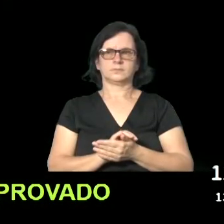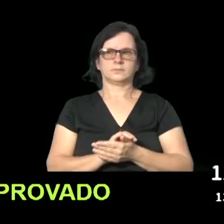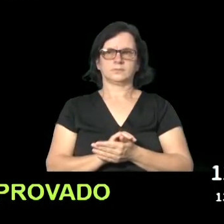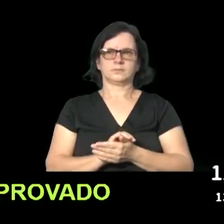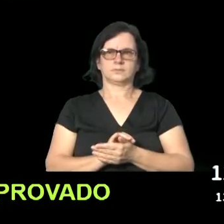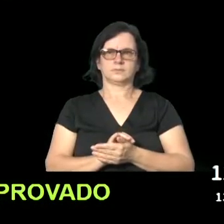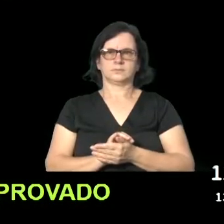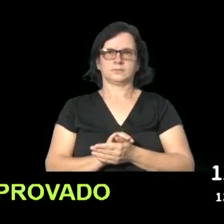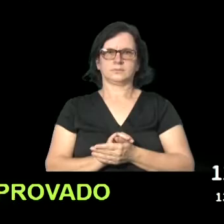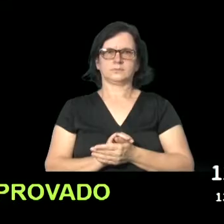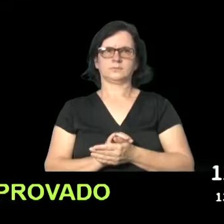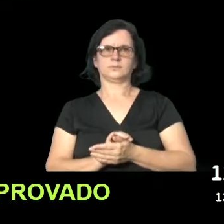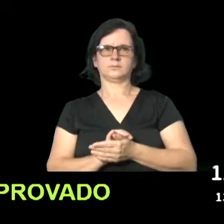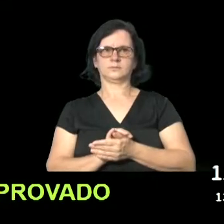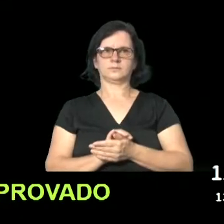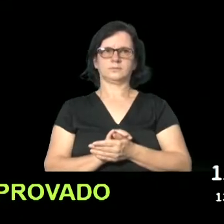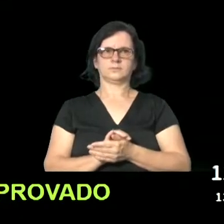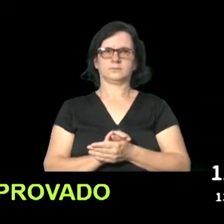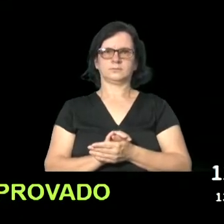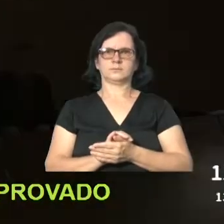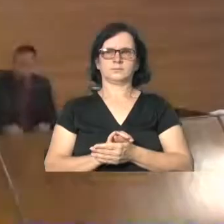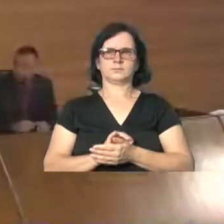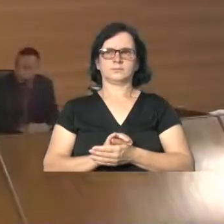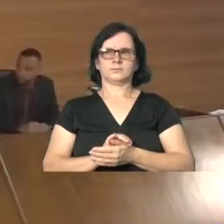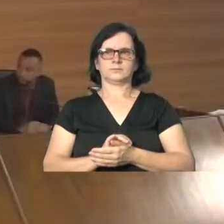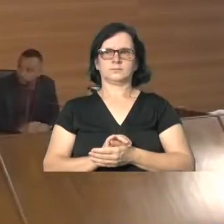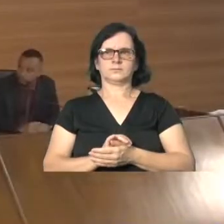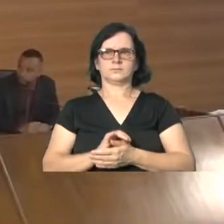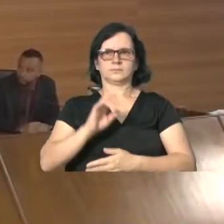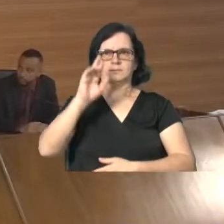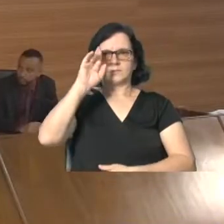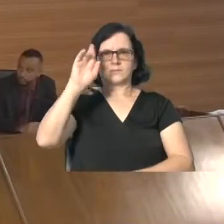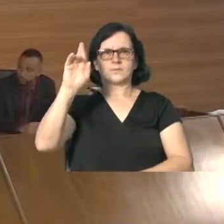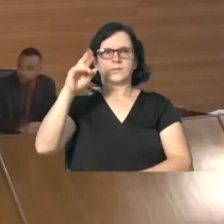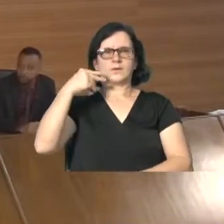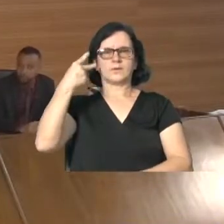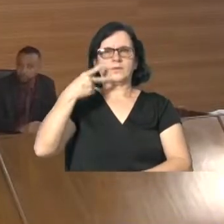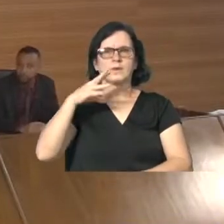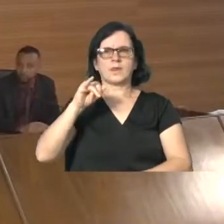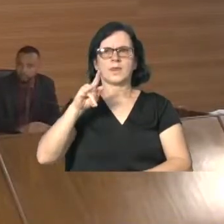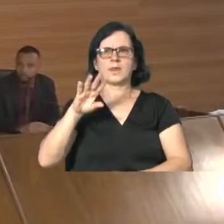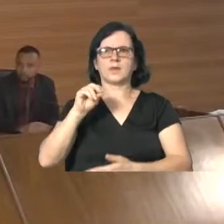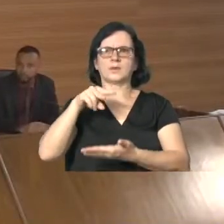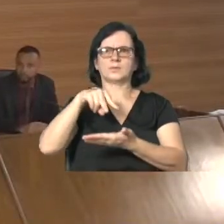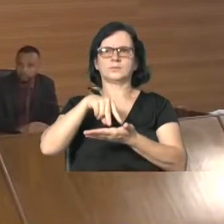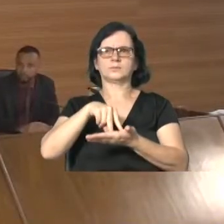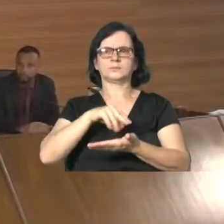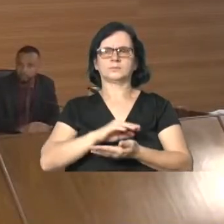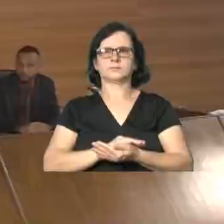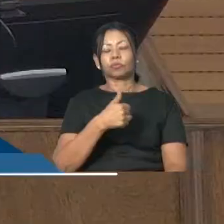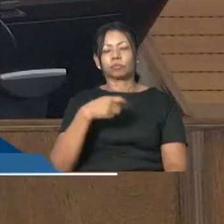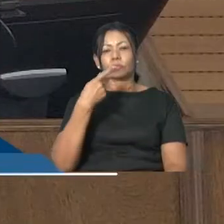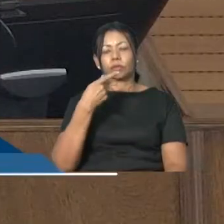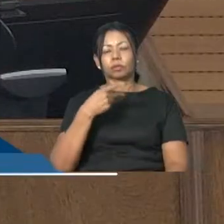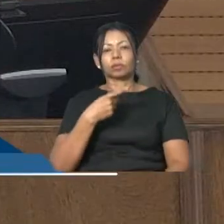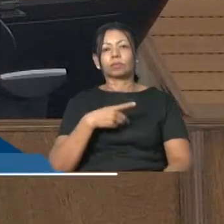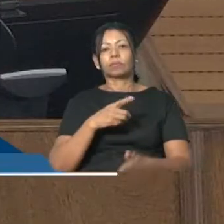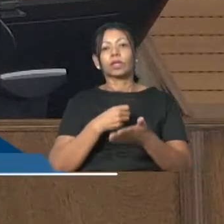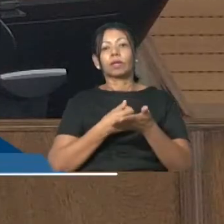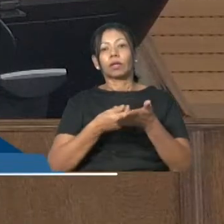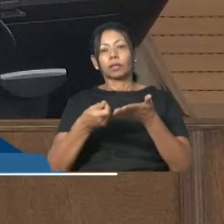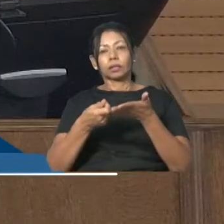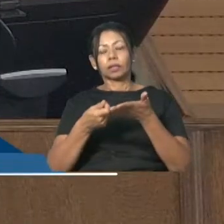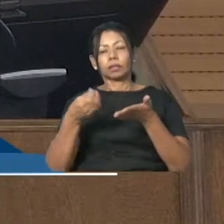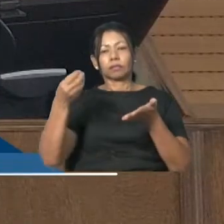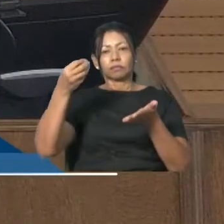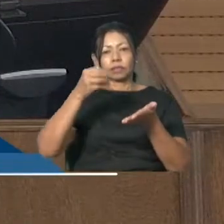2022, este aprovado com emendas, e o plano plurianual. Como explica o presidente da Casa de Leis, o